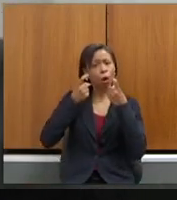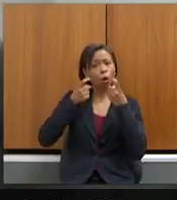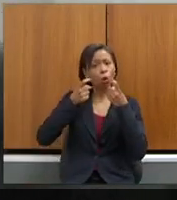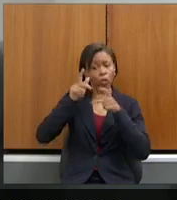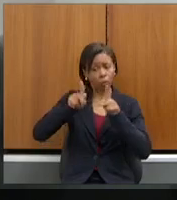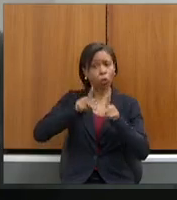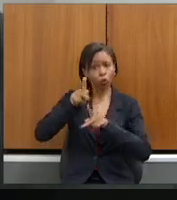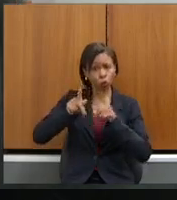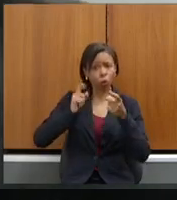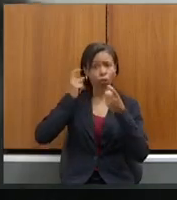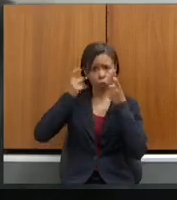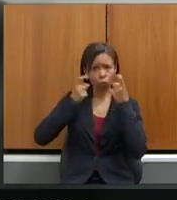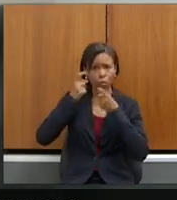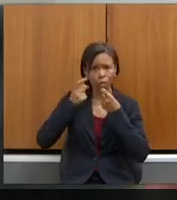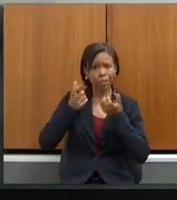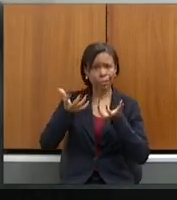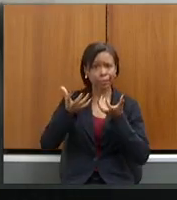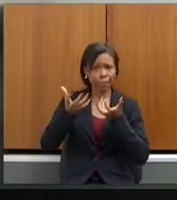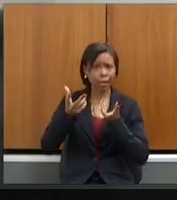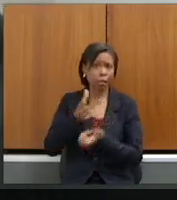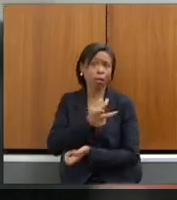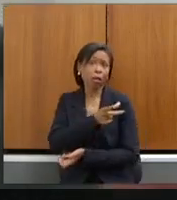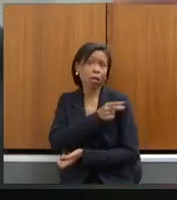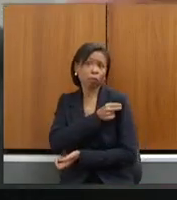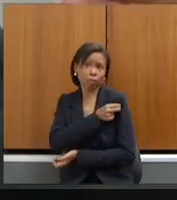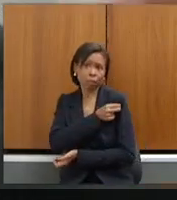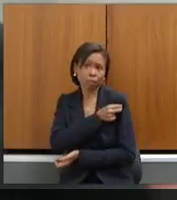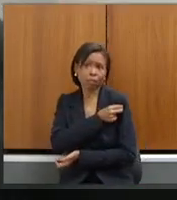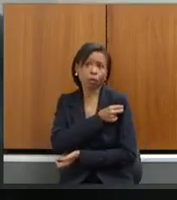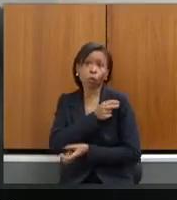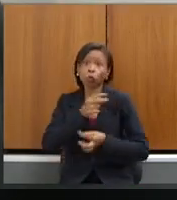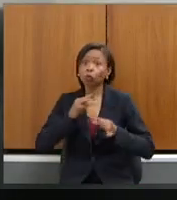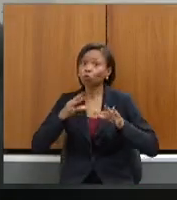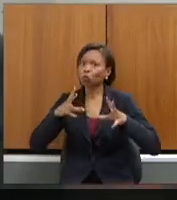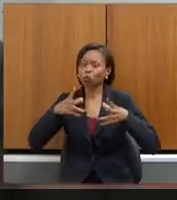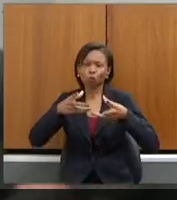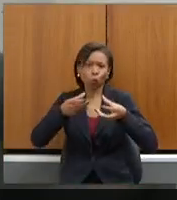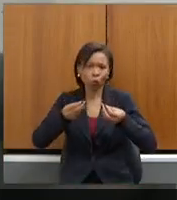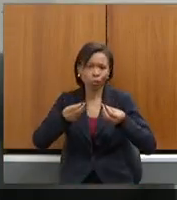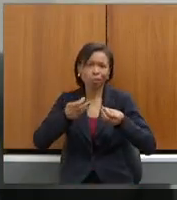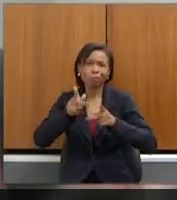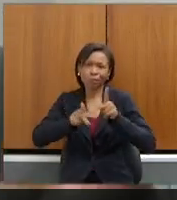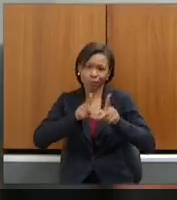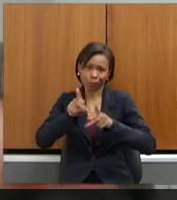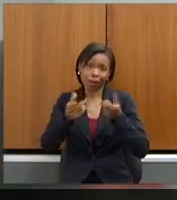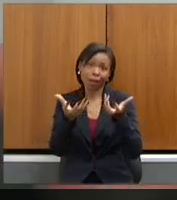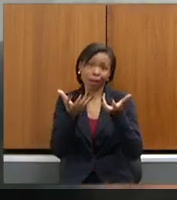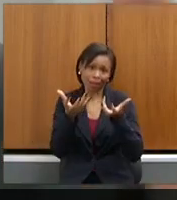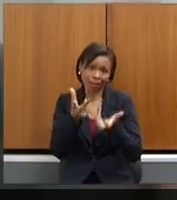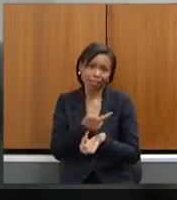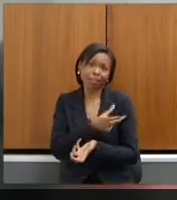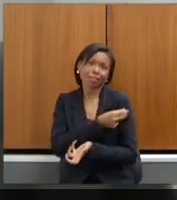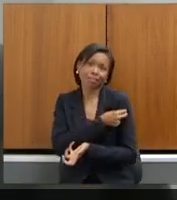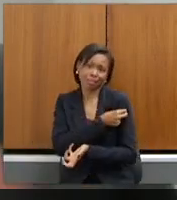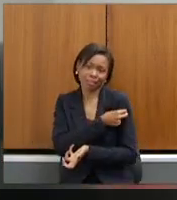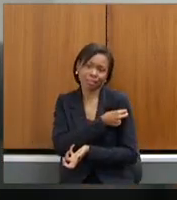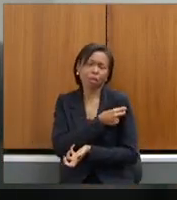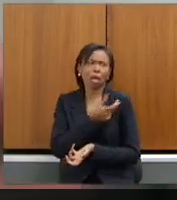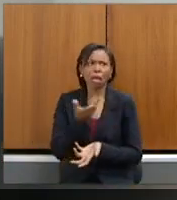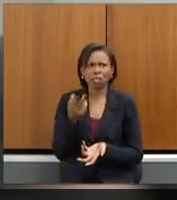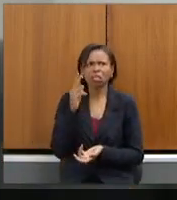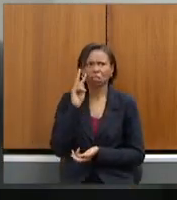perfeito para funcionar são né todo mundo querendo ser vacinar Nós estamos vendo aí as